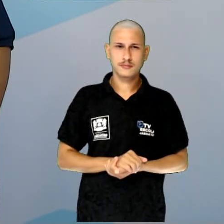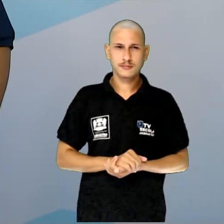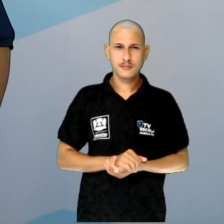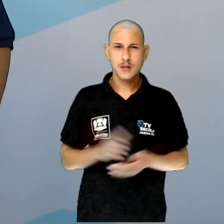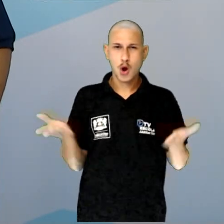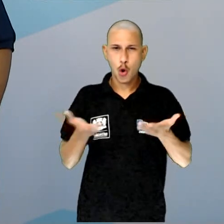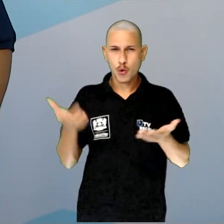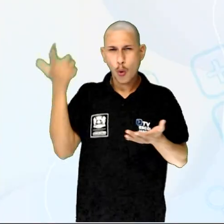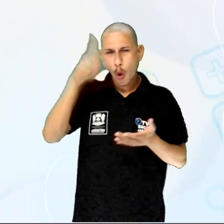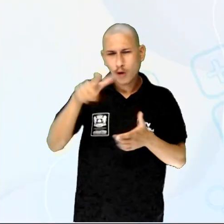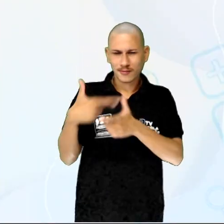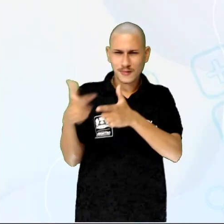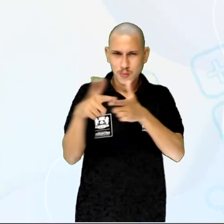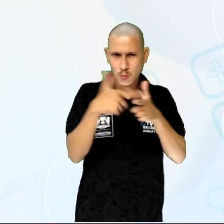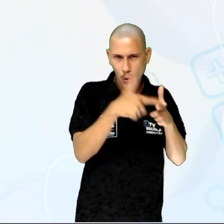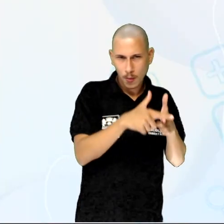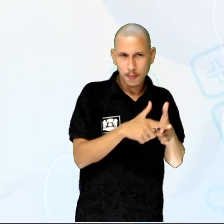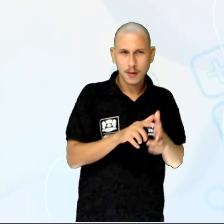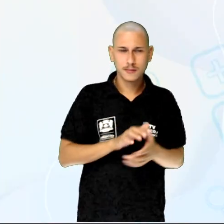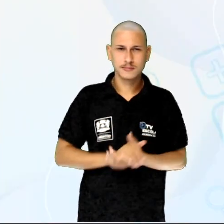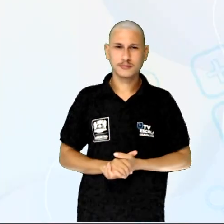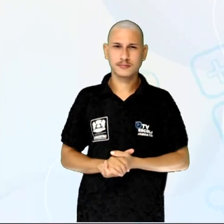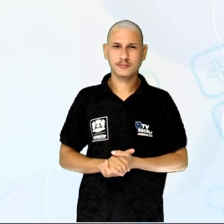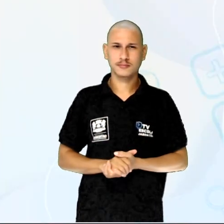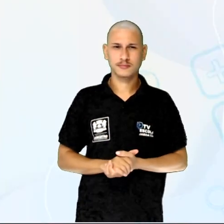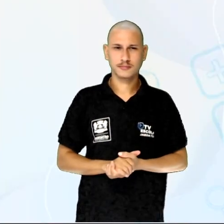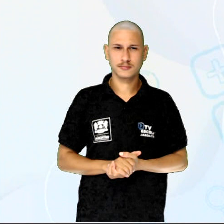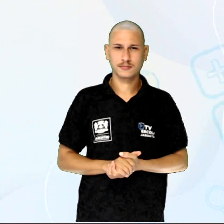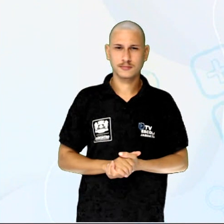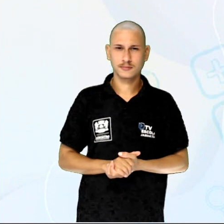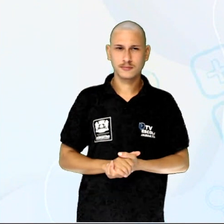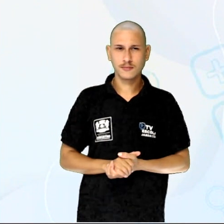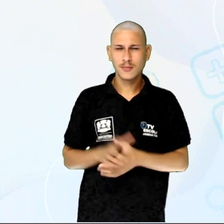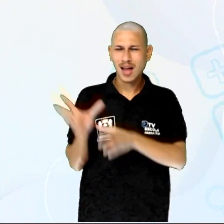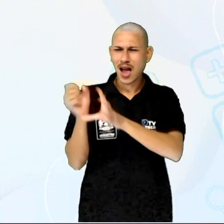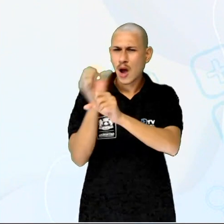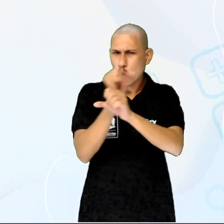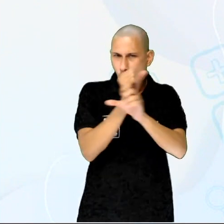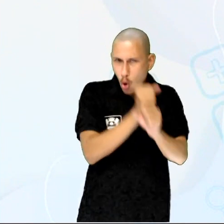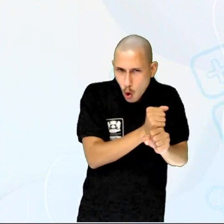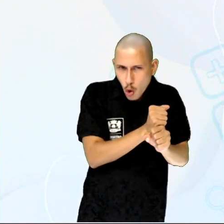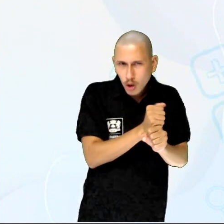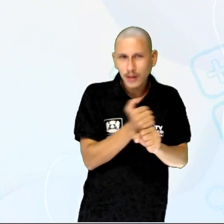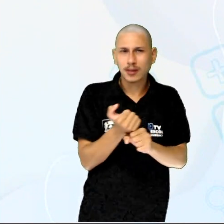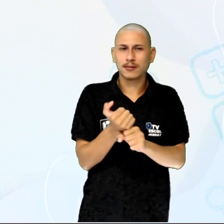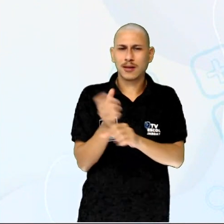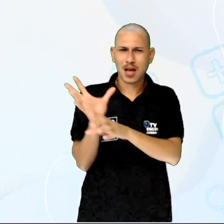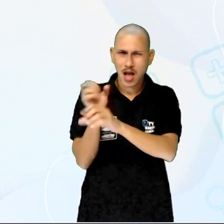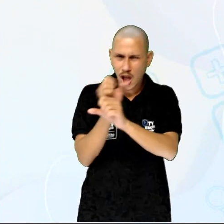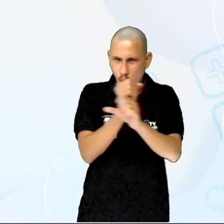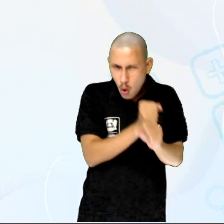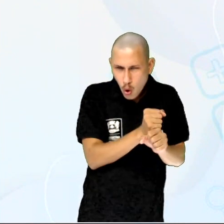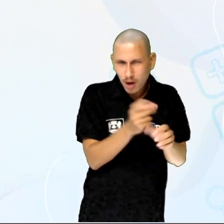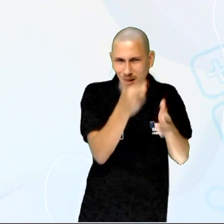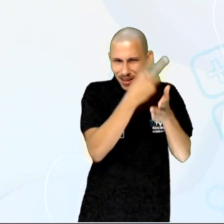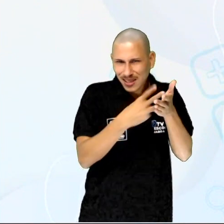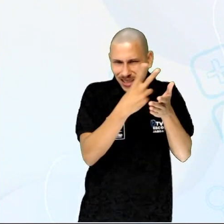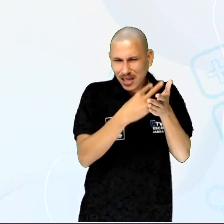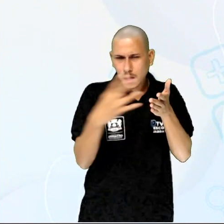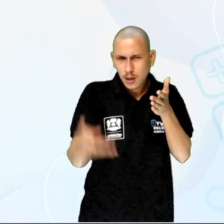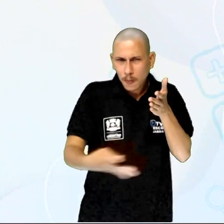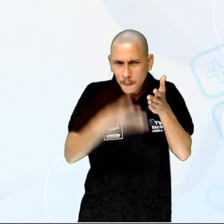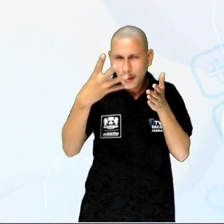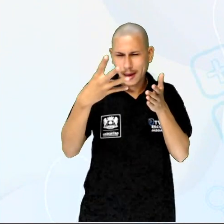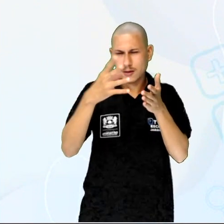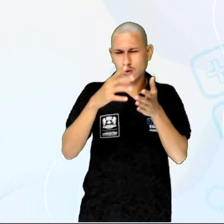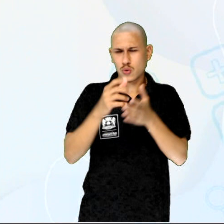mais um problema, né? Esse aí é um problema direto. Calcule a área do trapézio abaixo, né? Então você vê aí, tem um trapézio